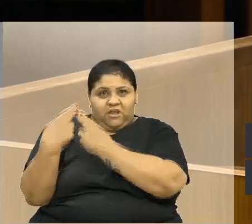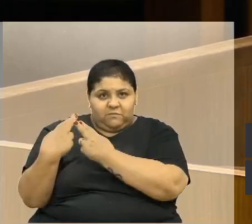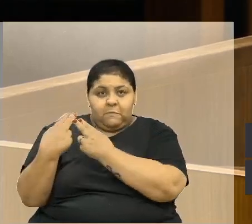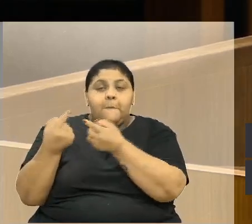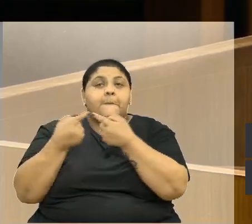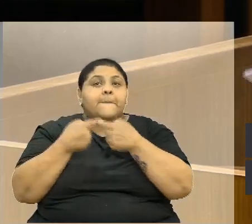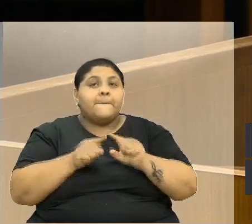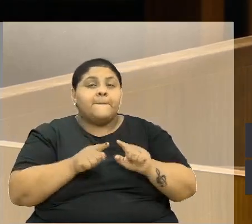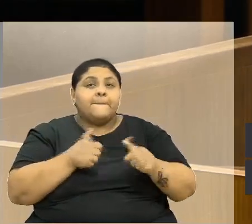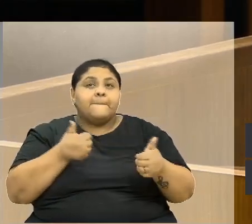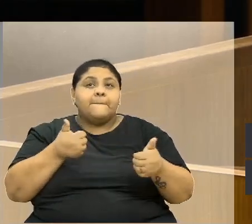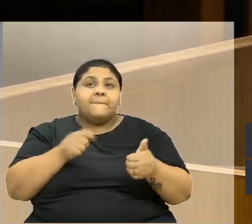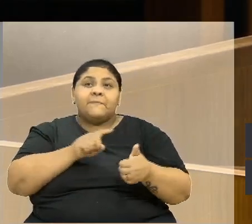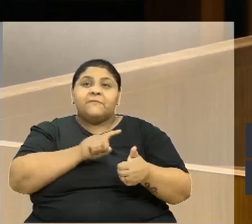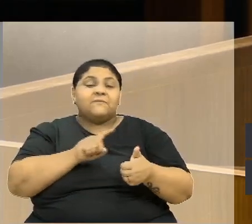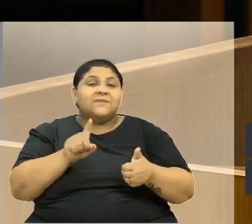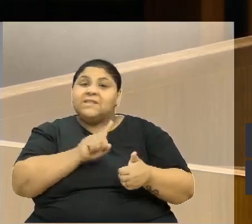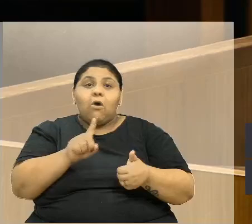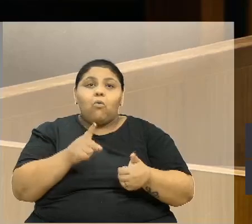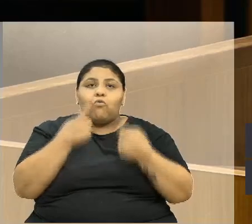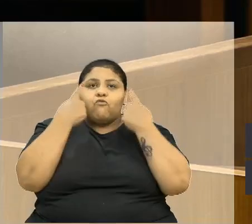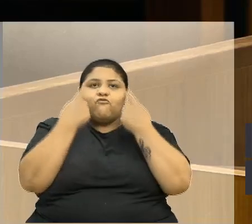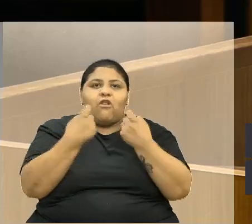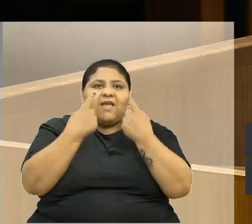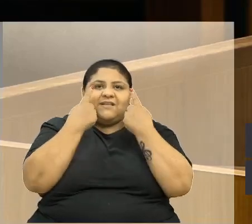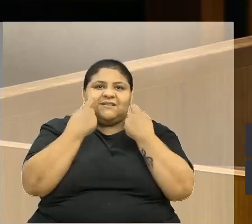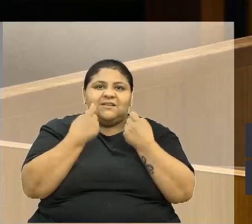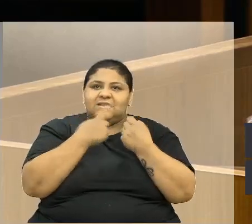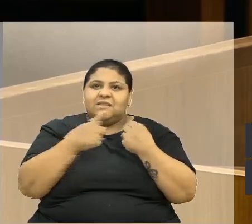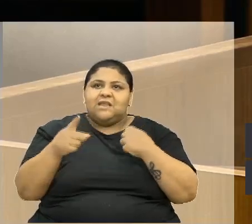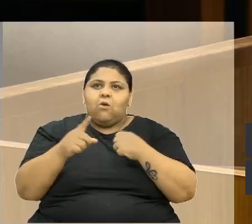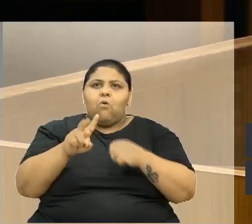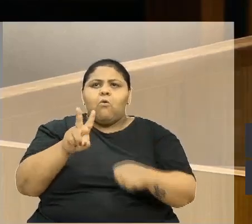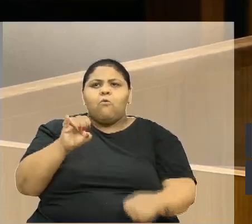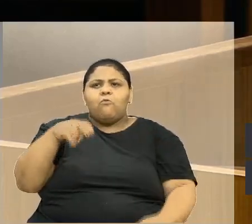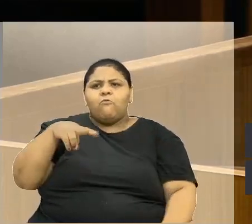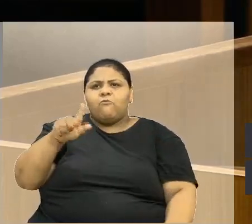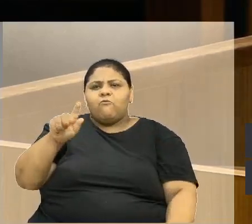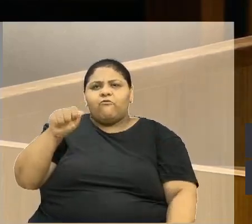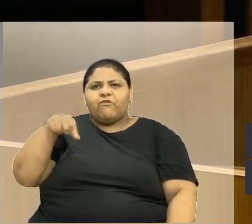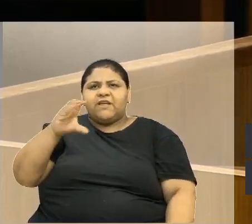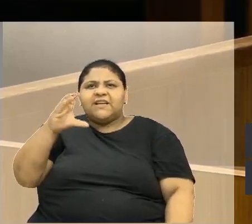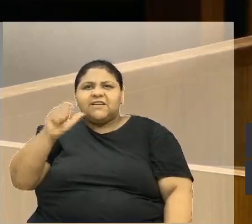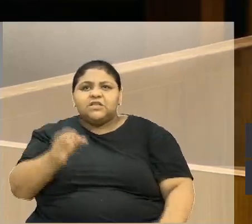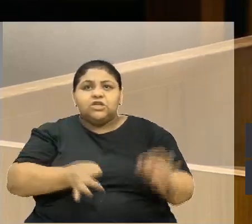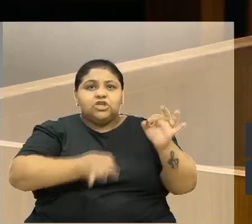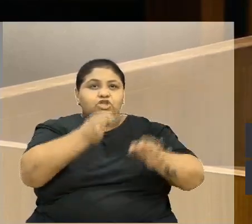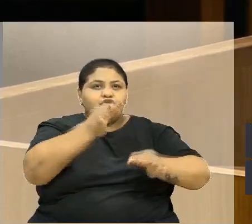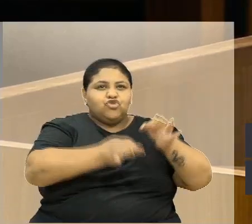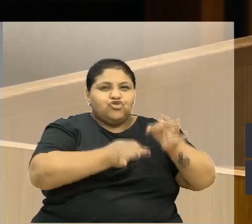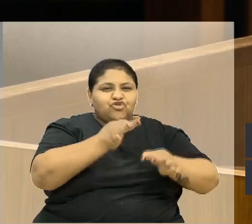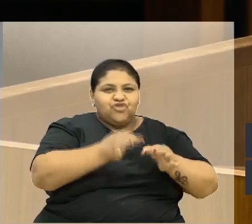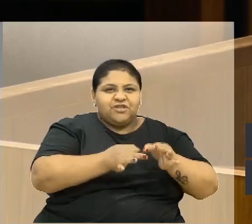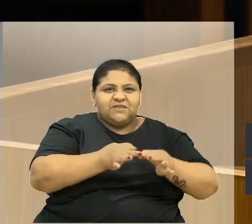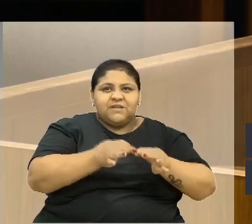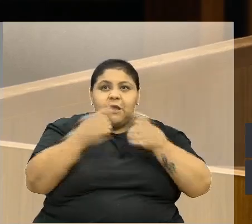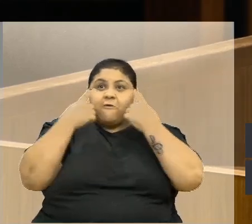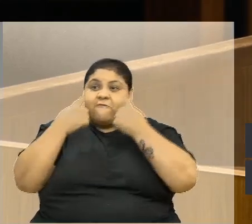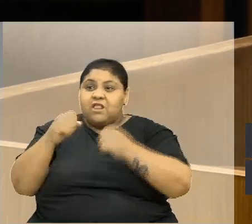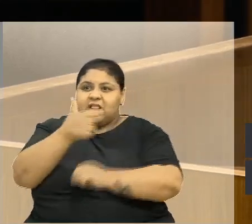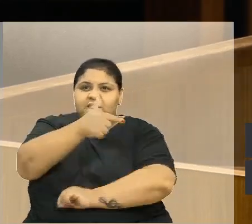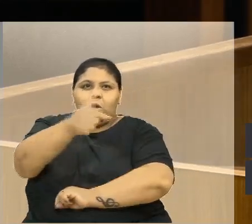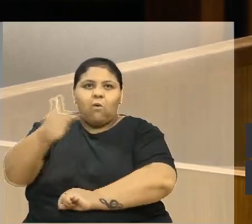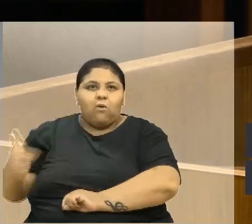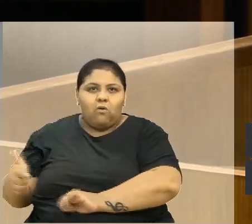mas através da não violência, na não vingança. Justiça é uma coisa, vingança e violência é